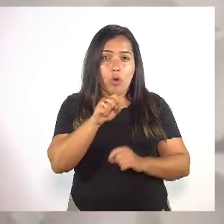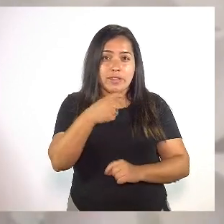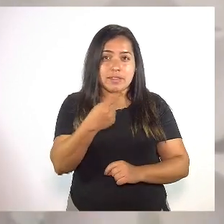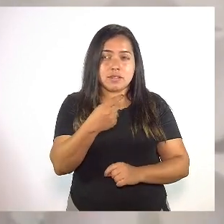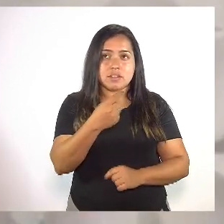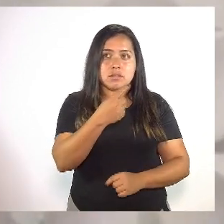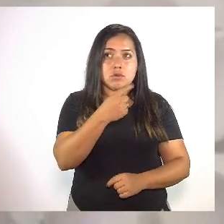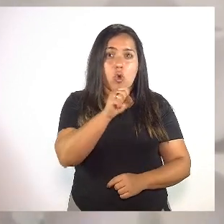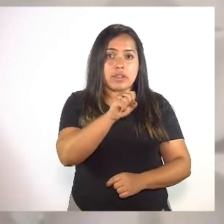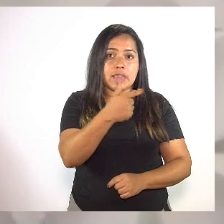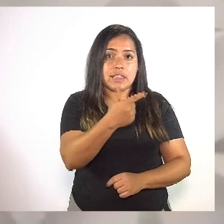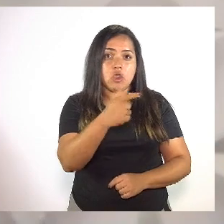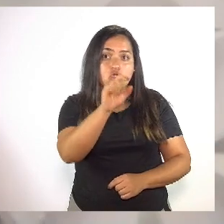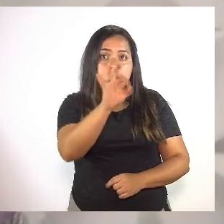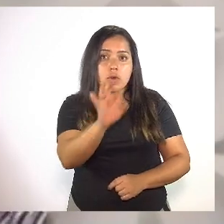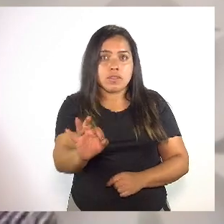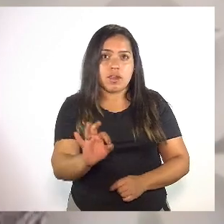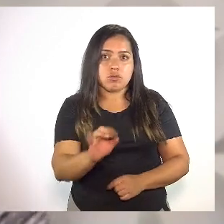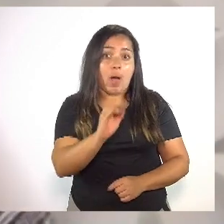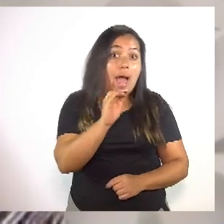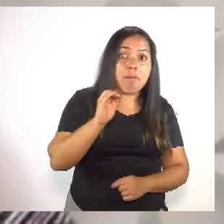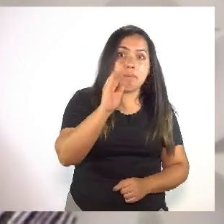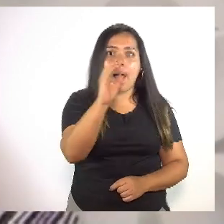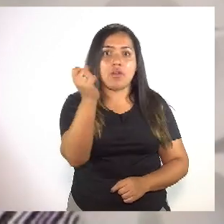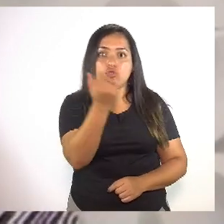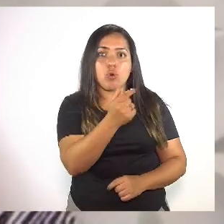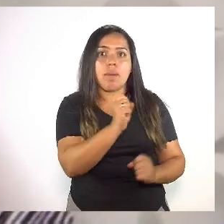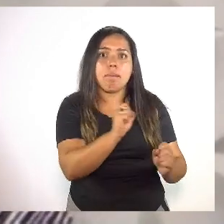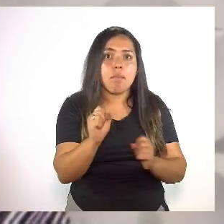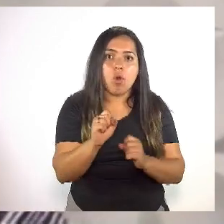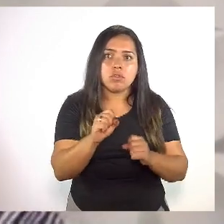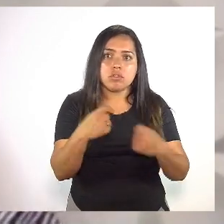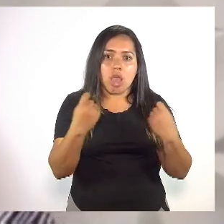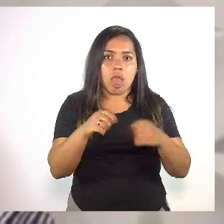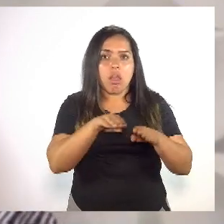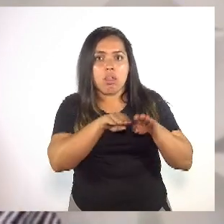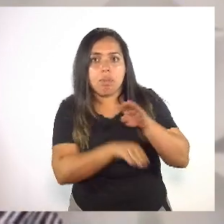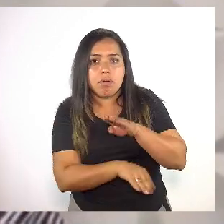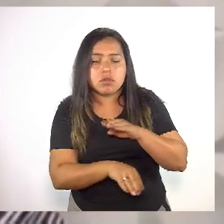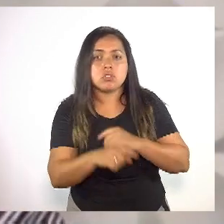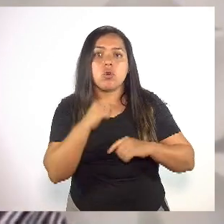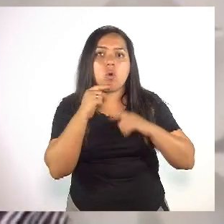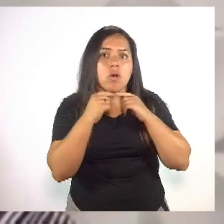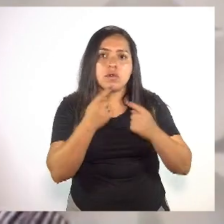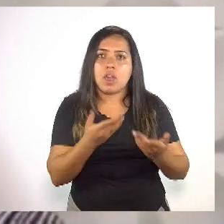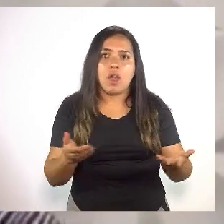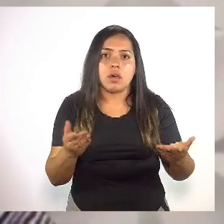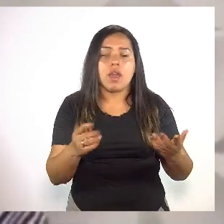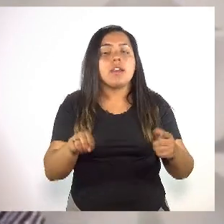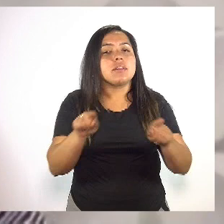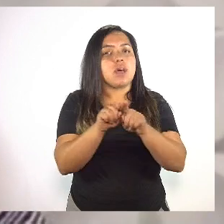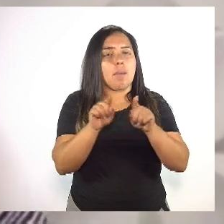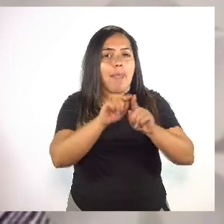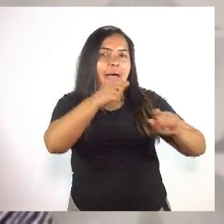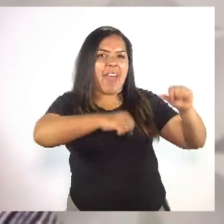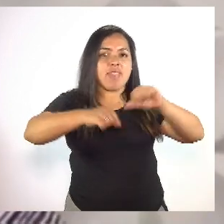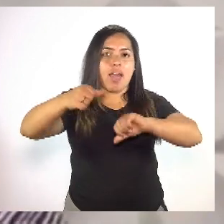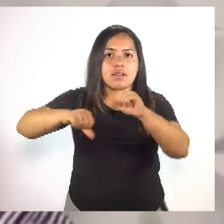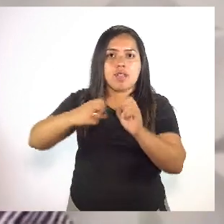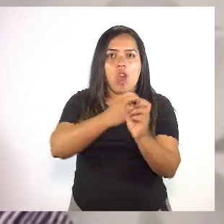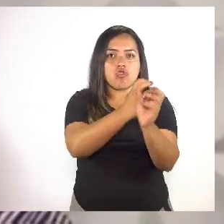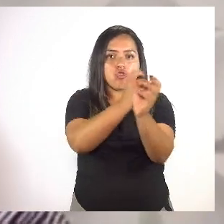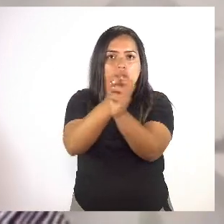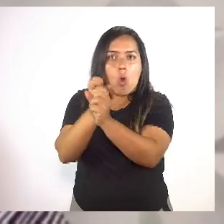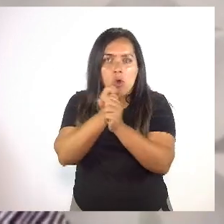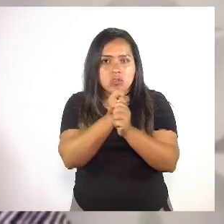282%, e, sem dúvida nenhuma, não podemos deixar de analisar as contas do governo do Estado, e aí quero me